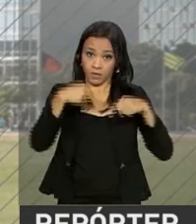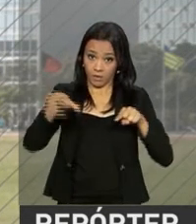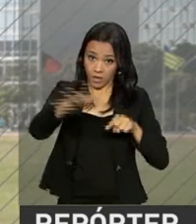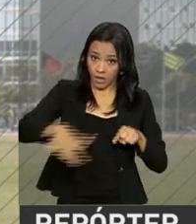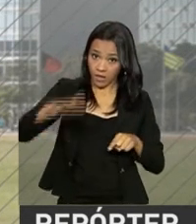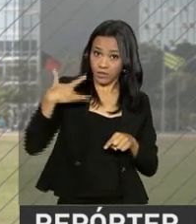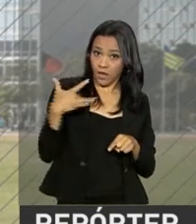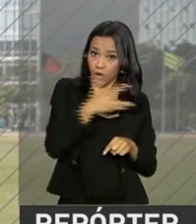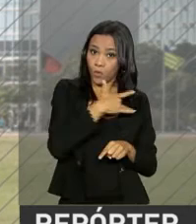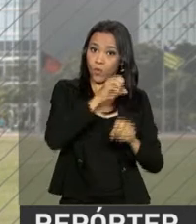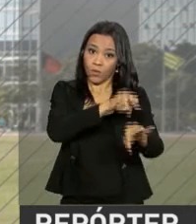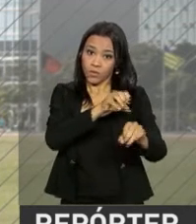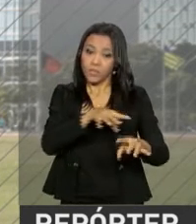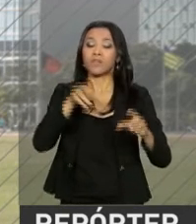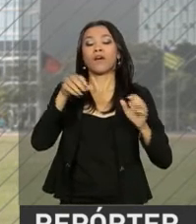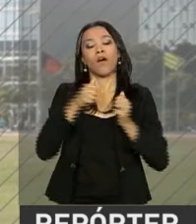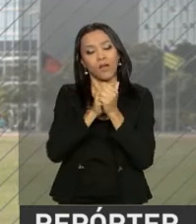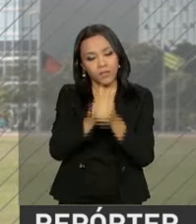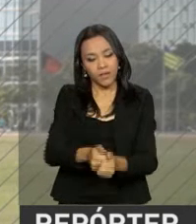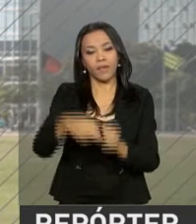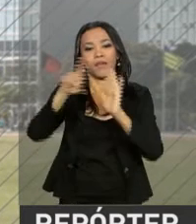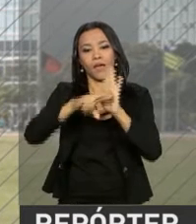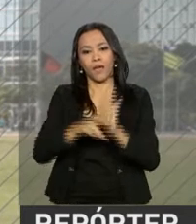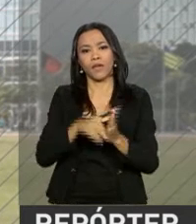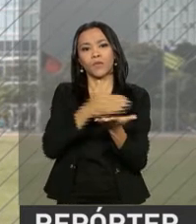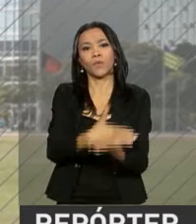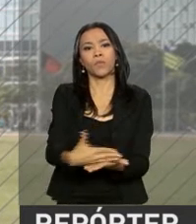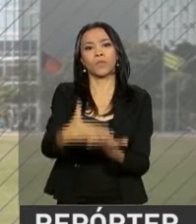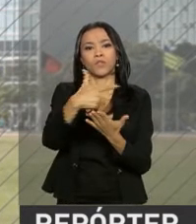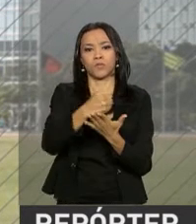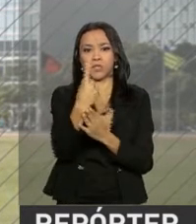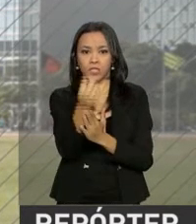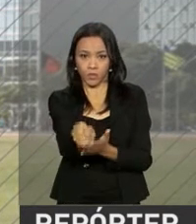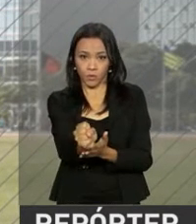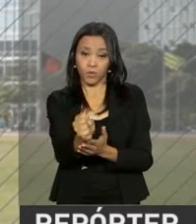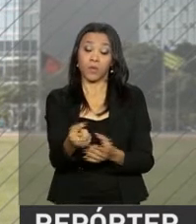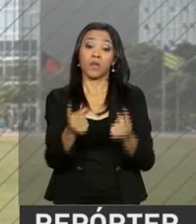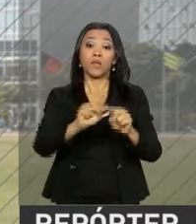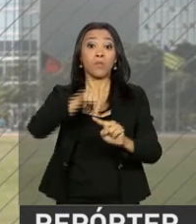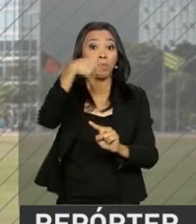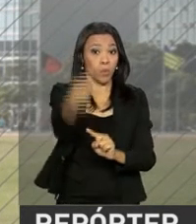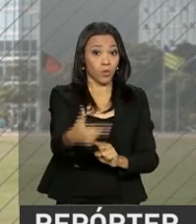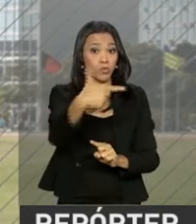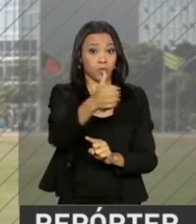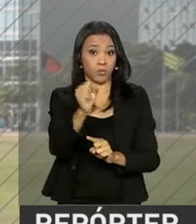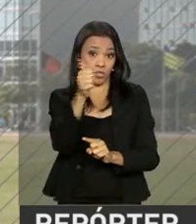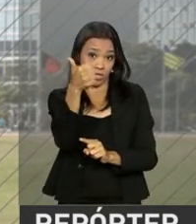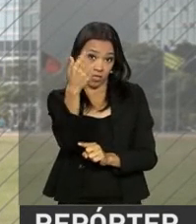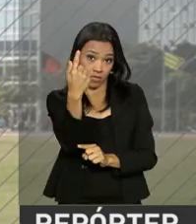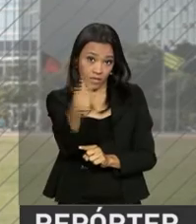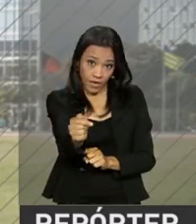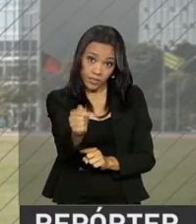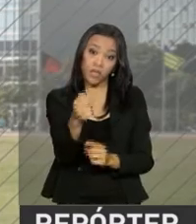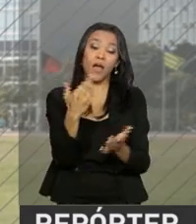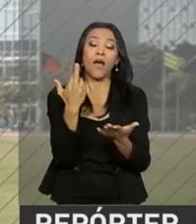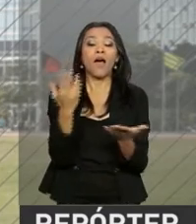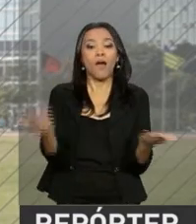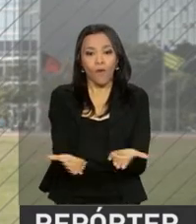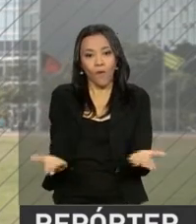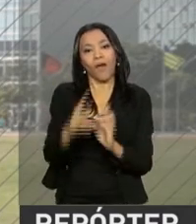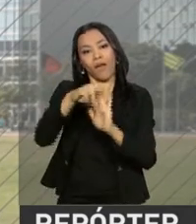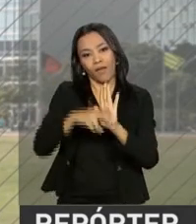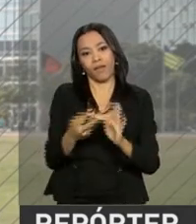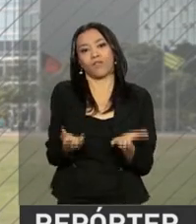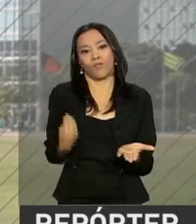saúde obedecem à regra a partir de 2018. Para o ano que vem, ainda vão seguir a regra atual e serão corrigidos